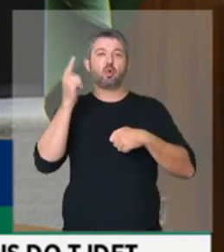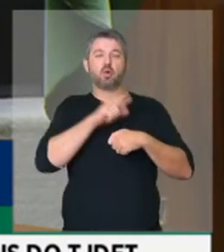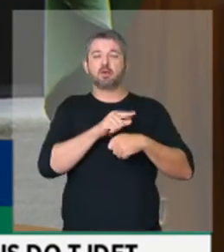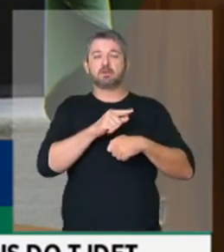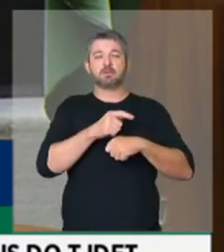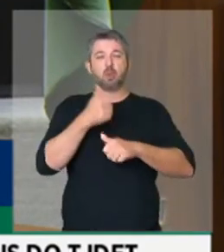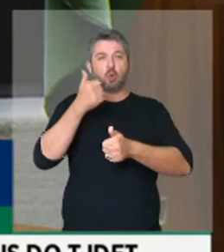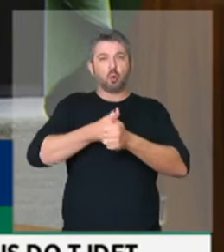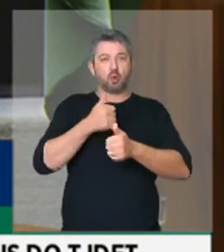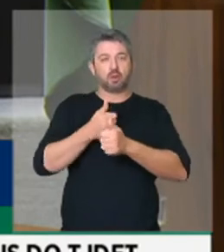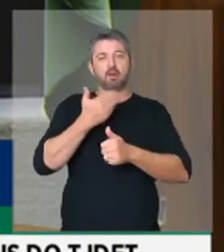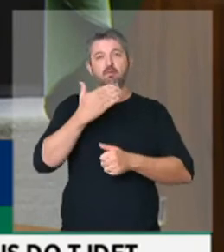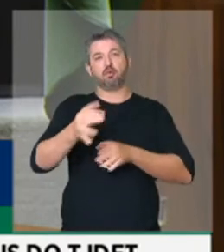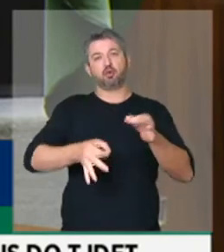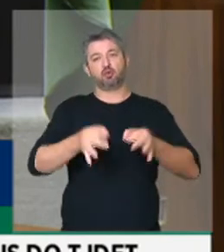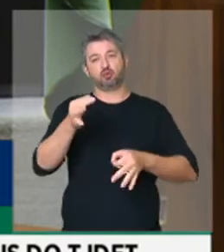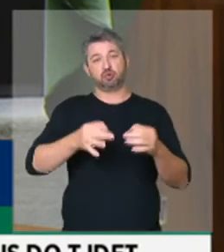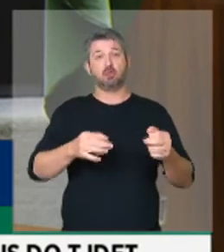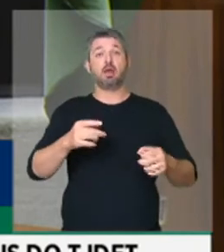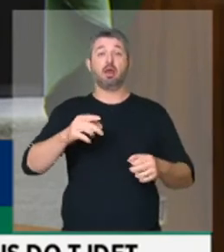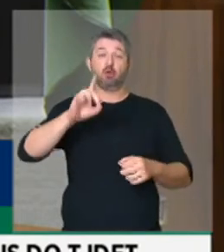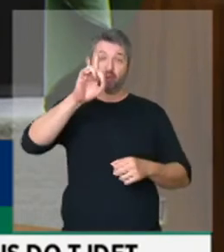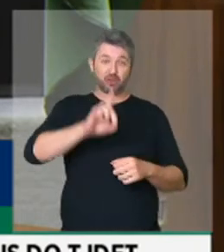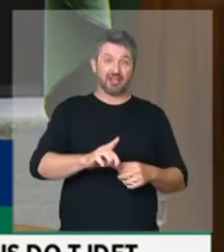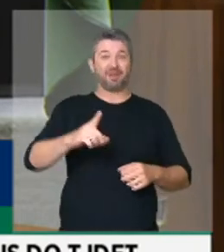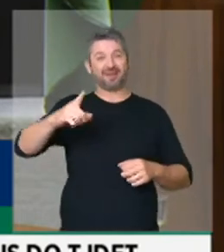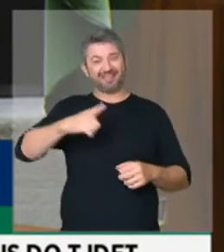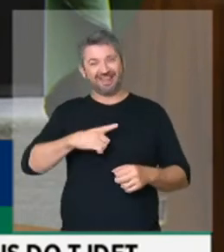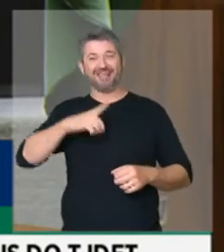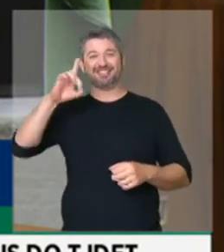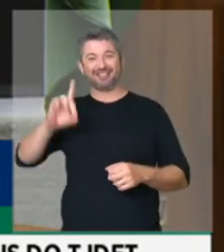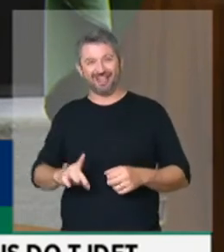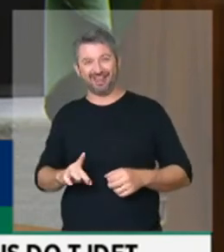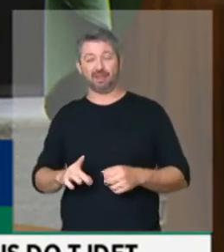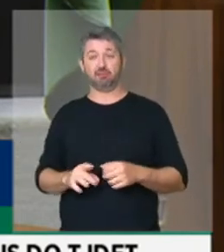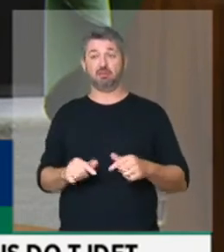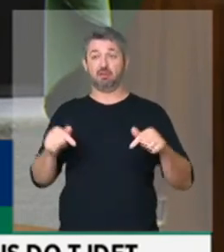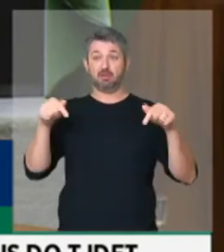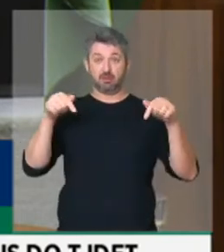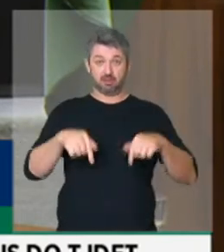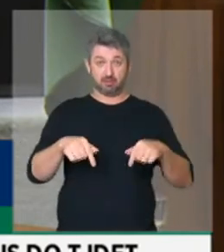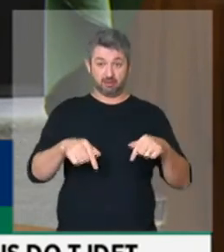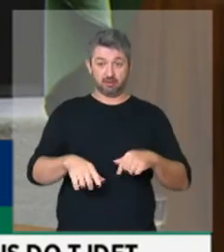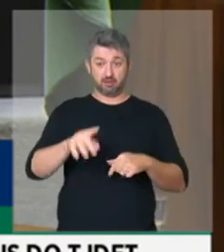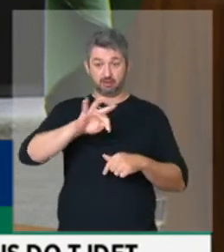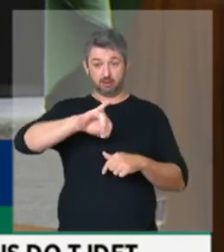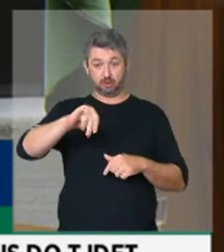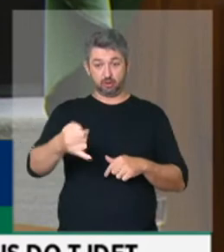o direito de ter direito. E nós temos aqui, no Tribunal de